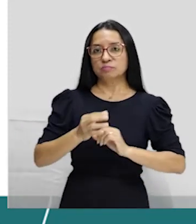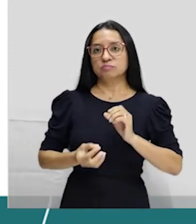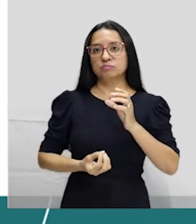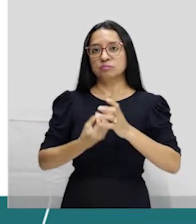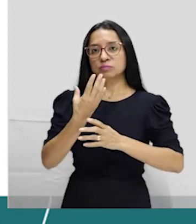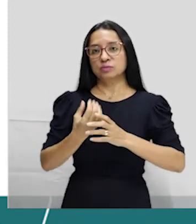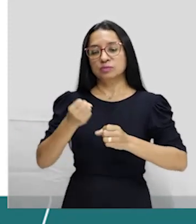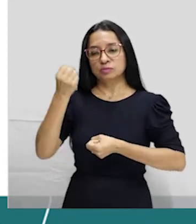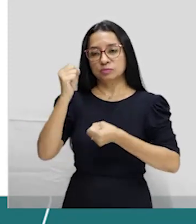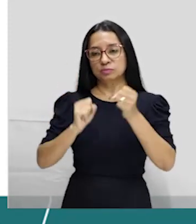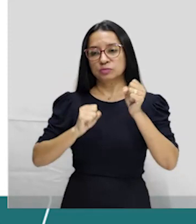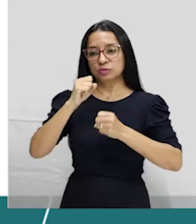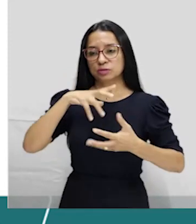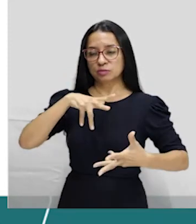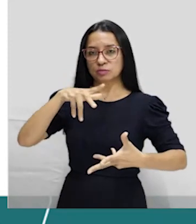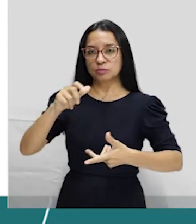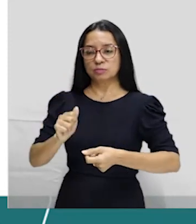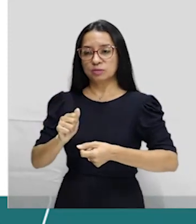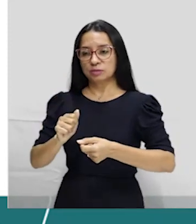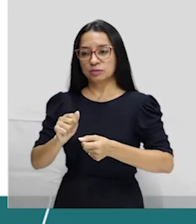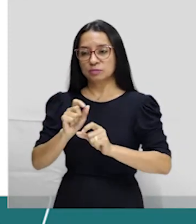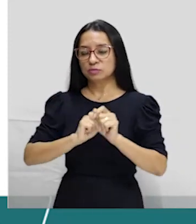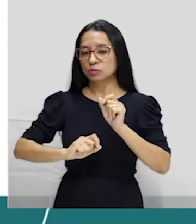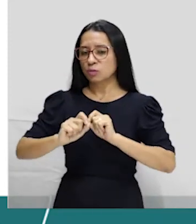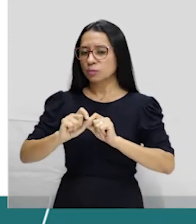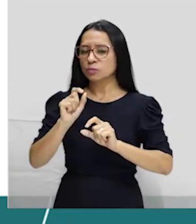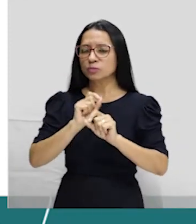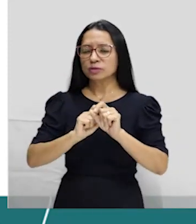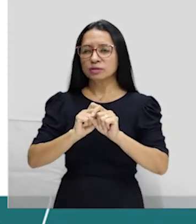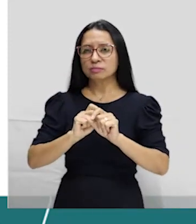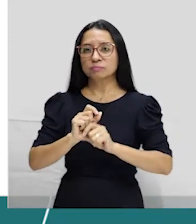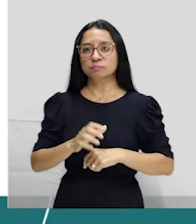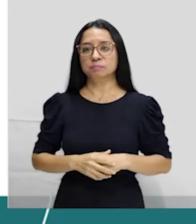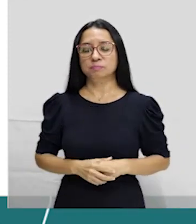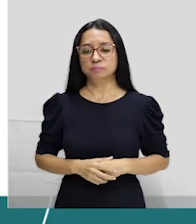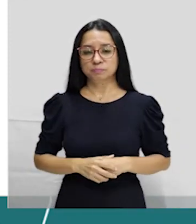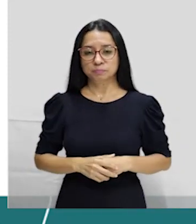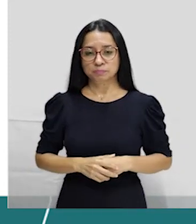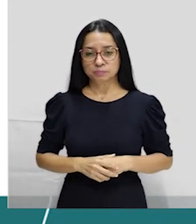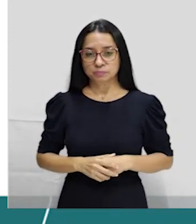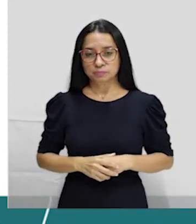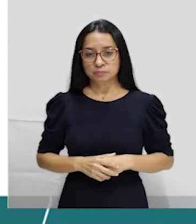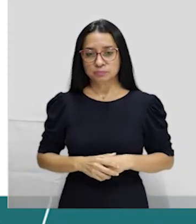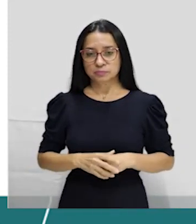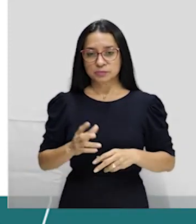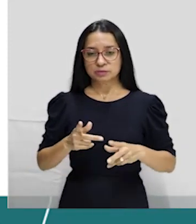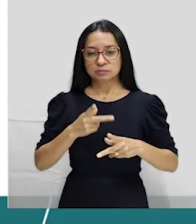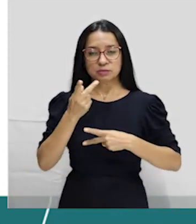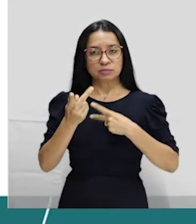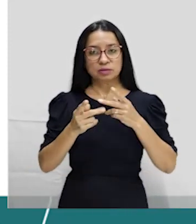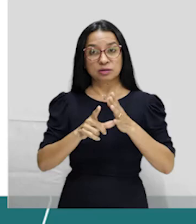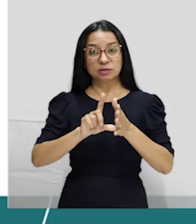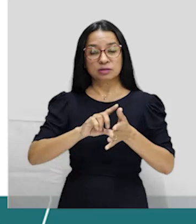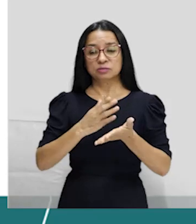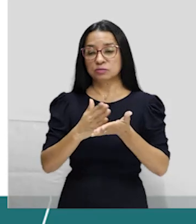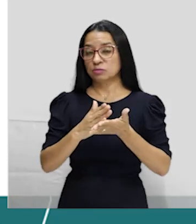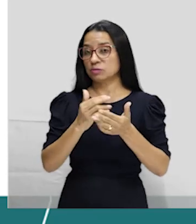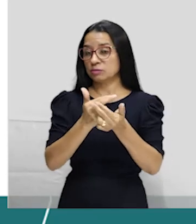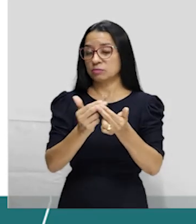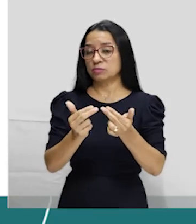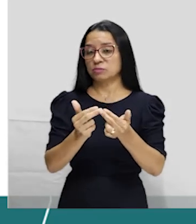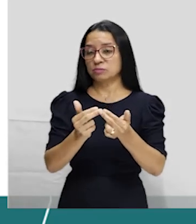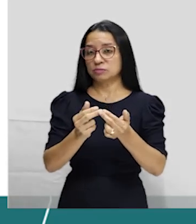industrial global configura-se sobre uma lógica em que... Aí ele vai te dizer, antes de qualquer coisa, de nós lermos